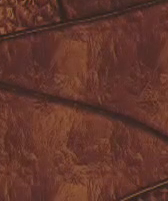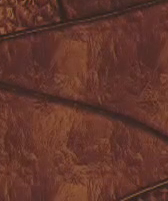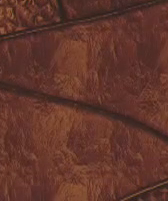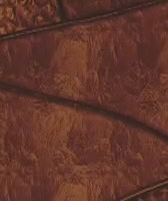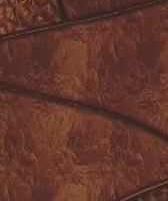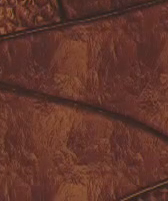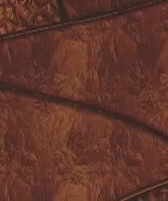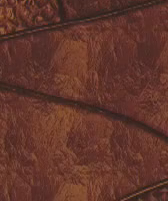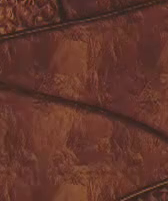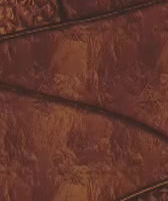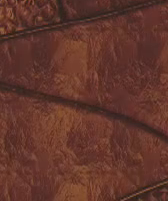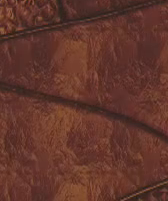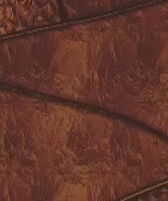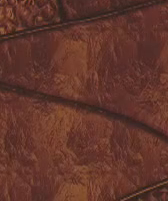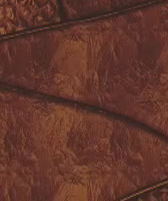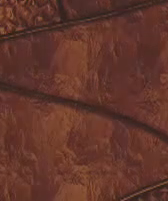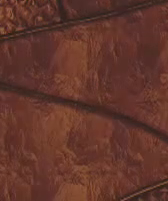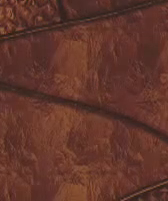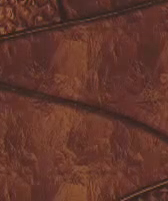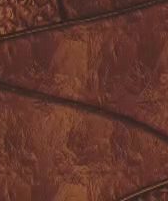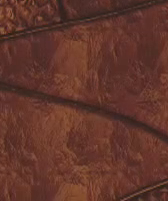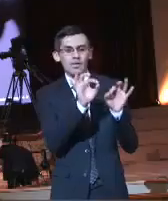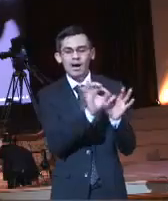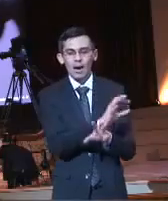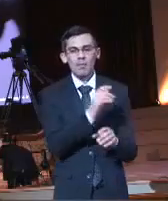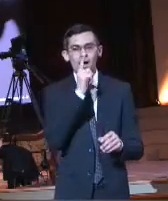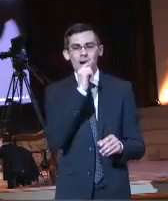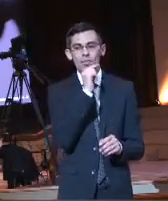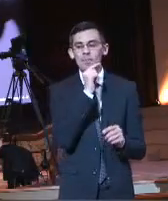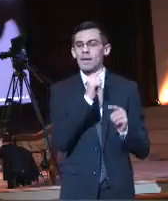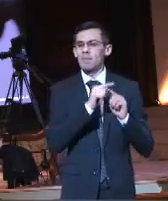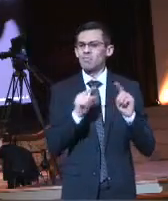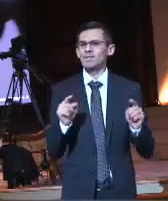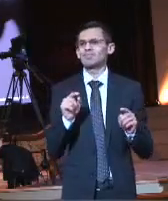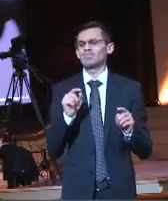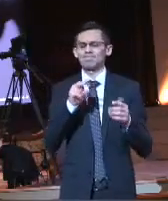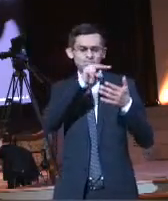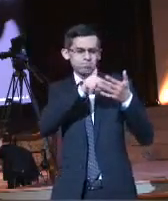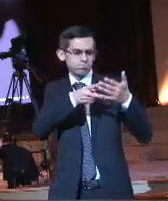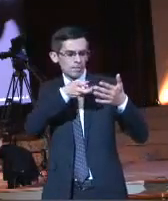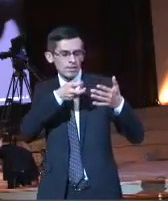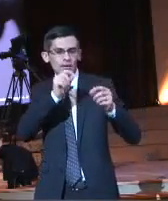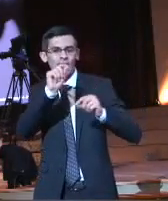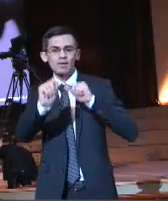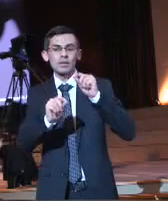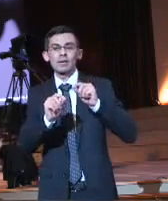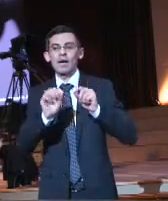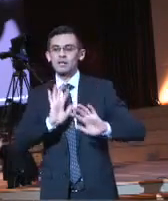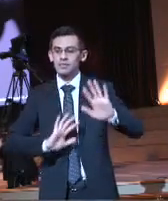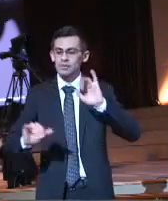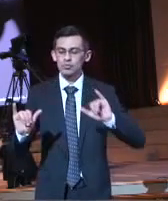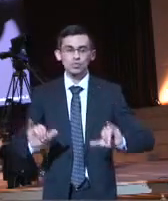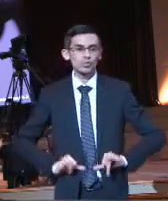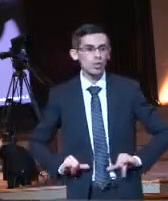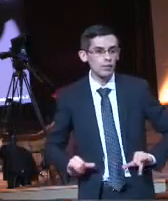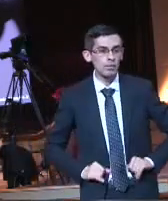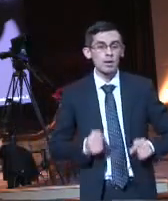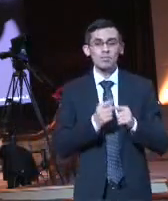seca no verão. E é interessante isso, né? Porque às vezes a gente sofre por causa